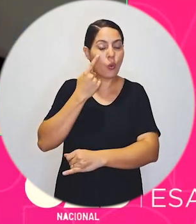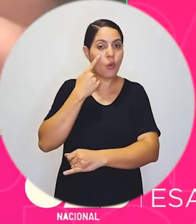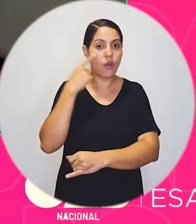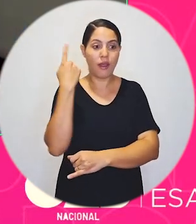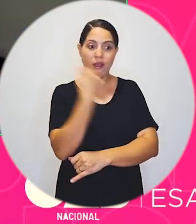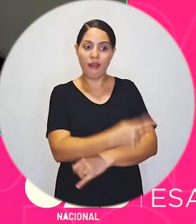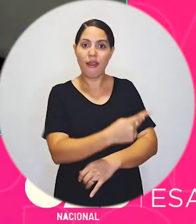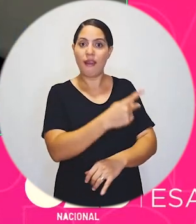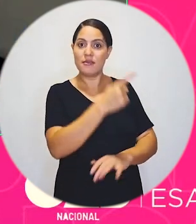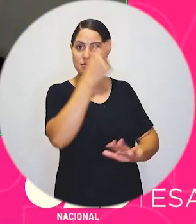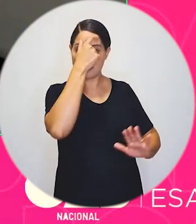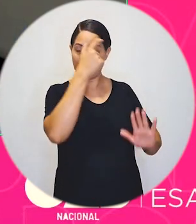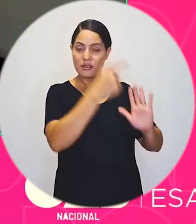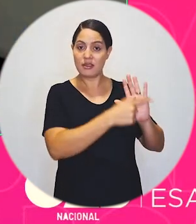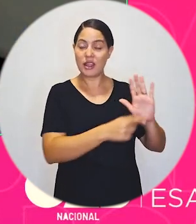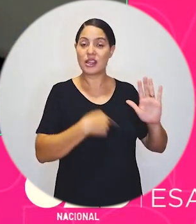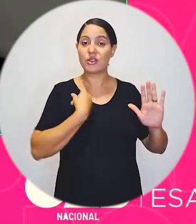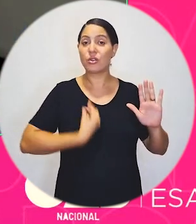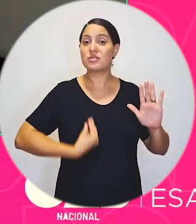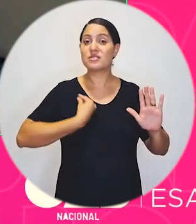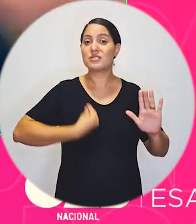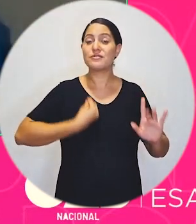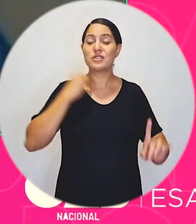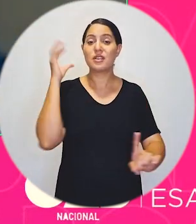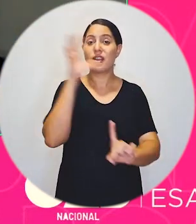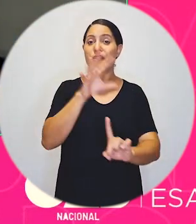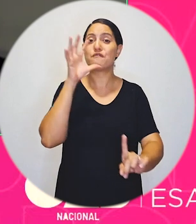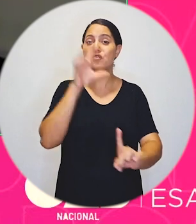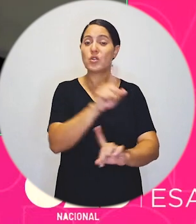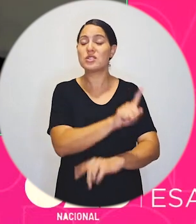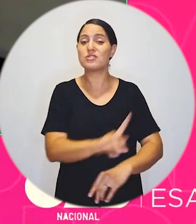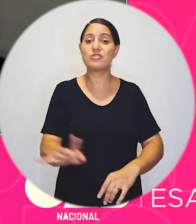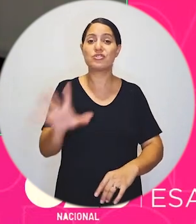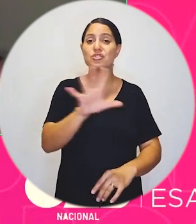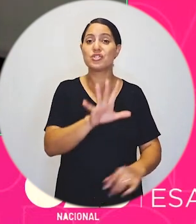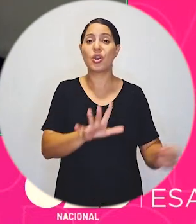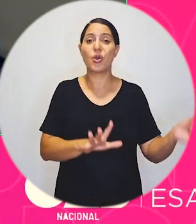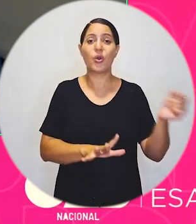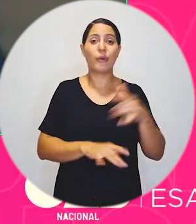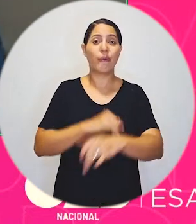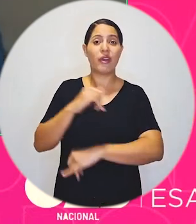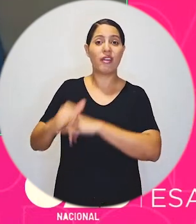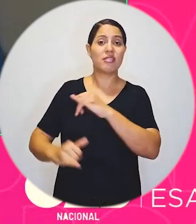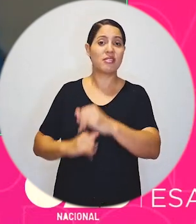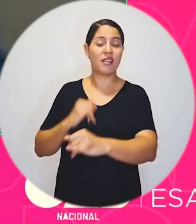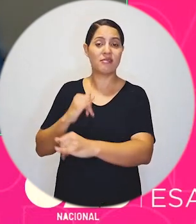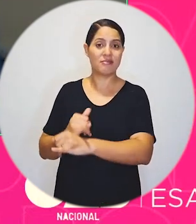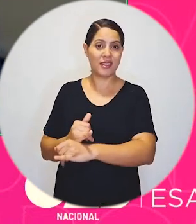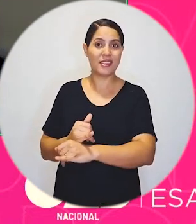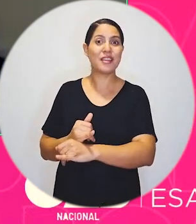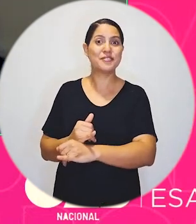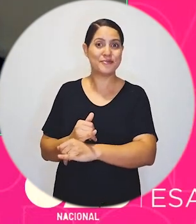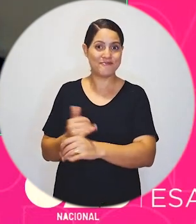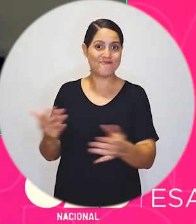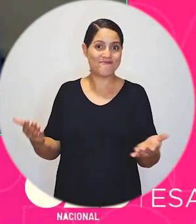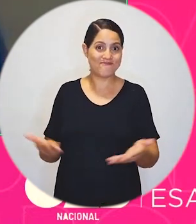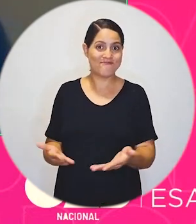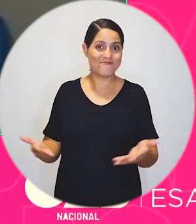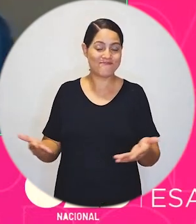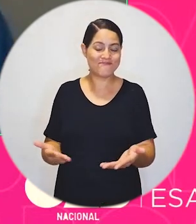o impacto que ela vai provocar nas nossas vidas, em geral, é maior do que o impacto que a internet